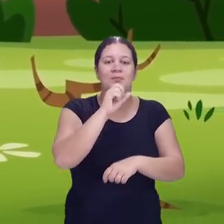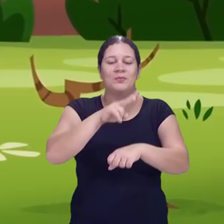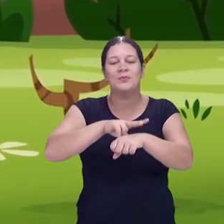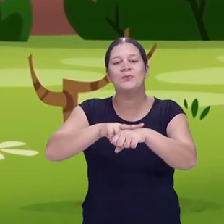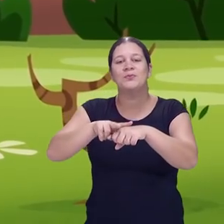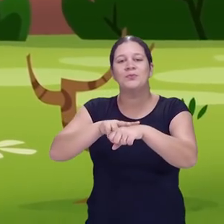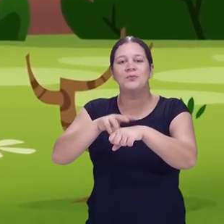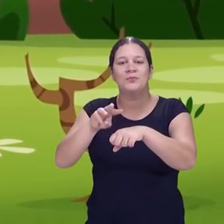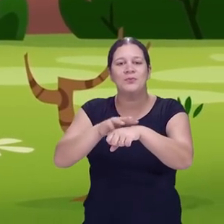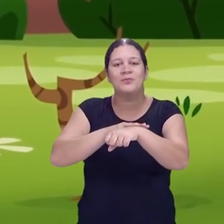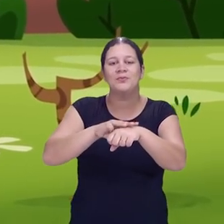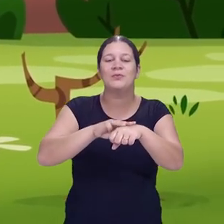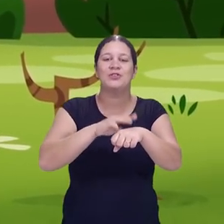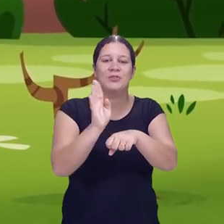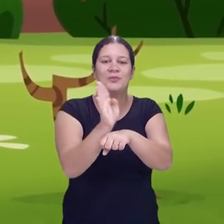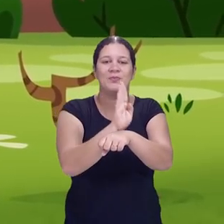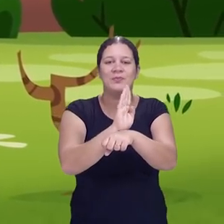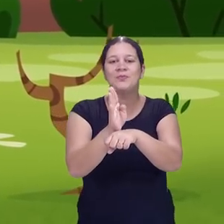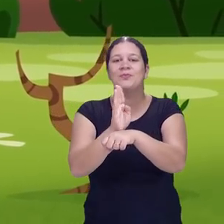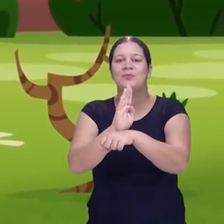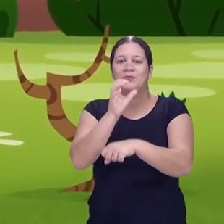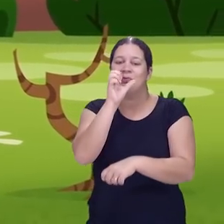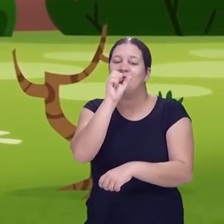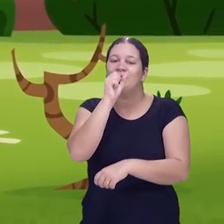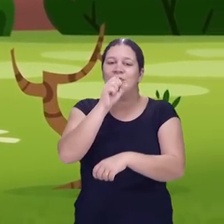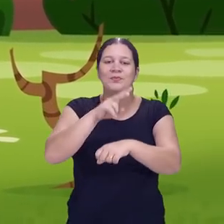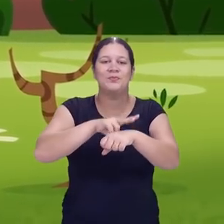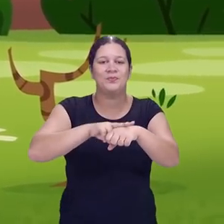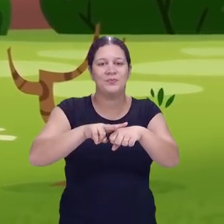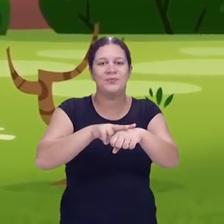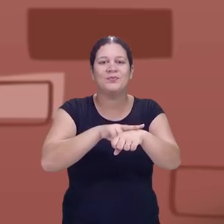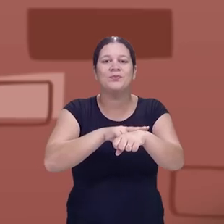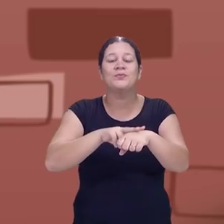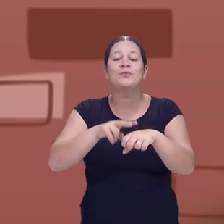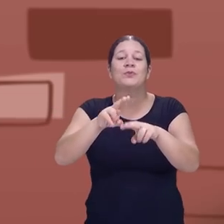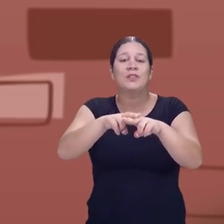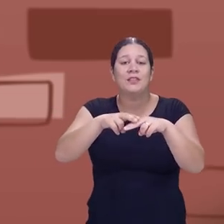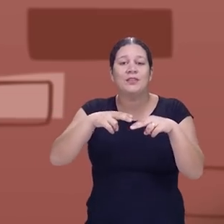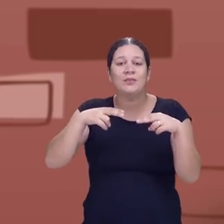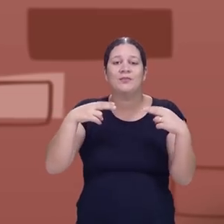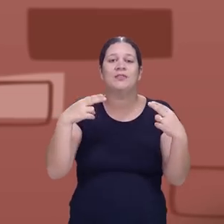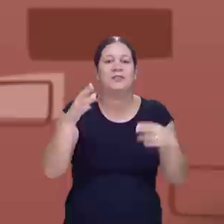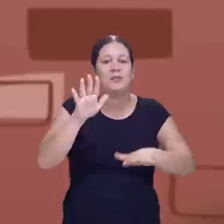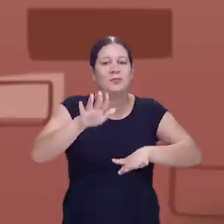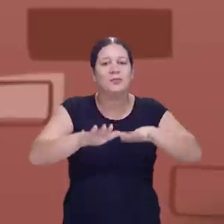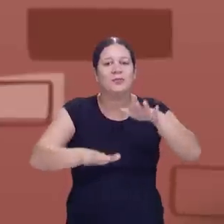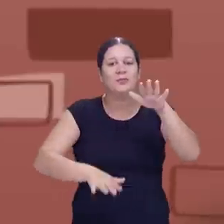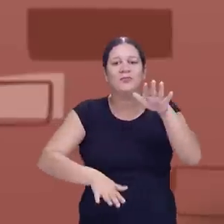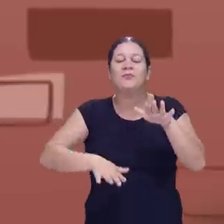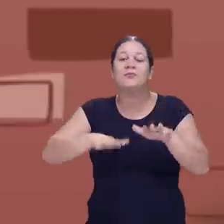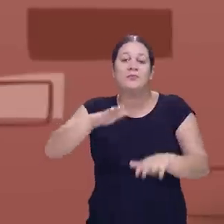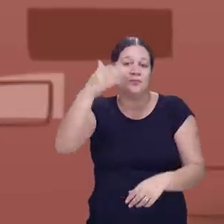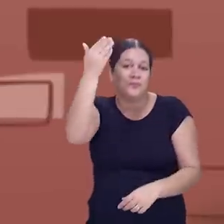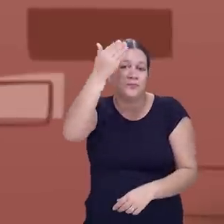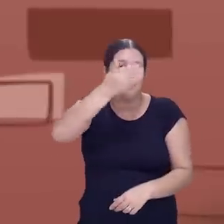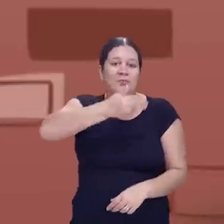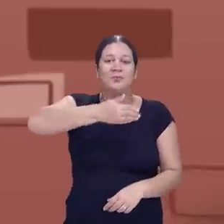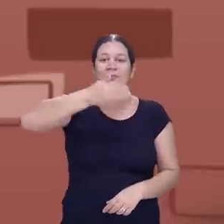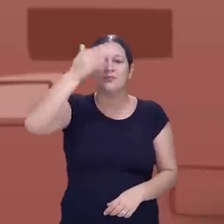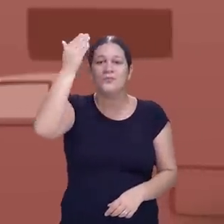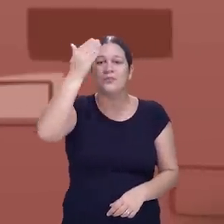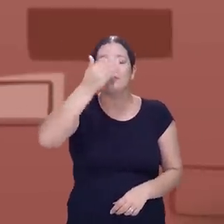verde. Marrom, bege, laranja, amarelo, verde. É por isso que às vezes não nos